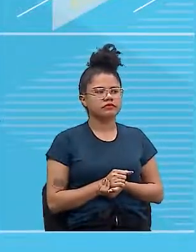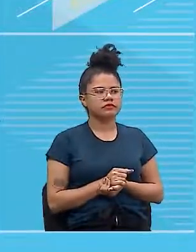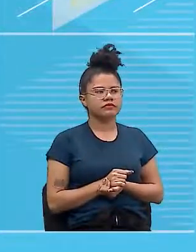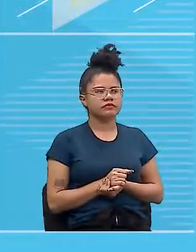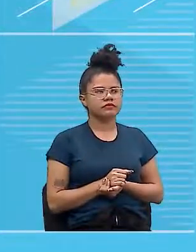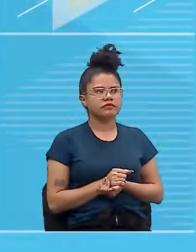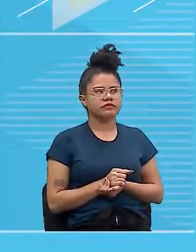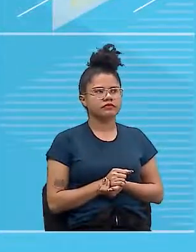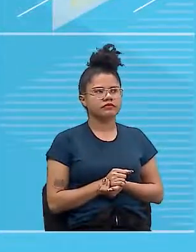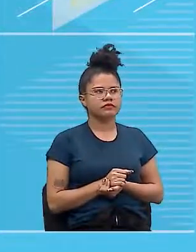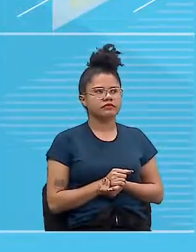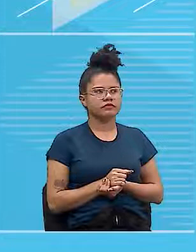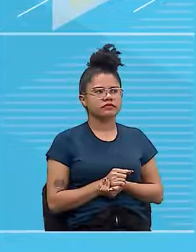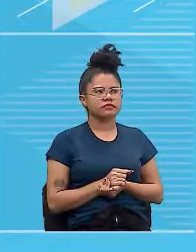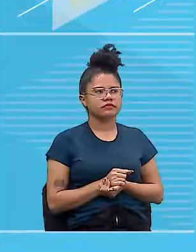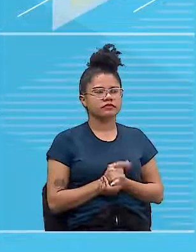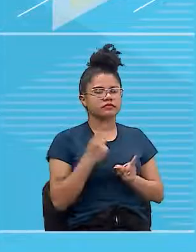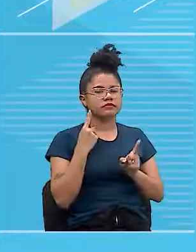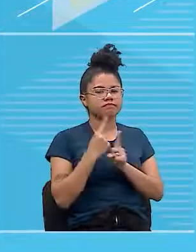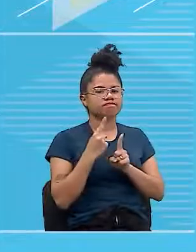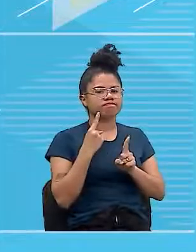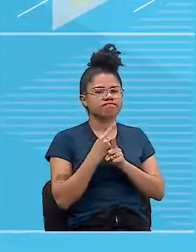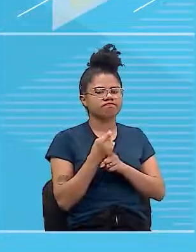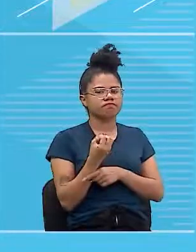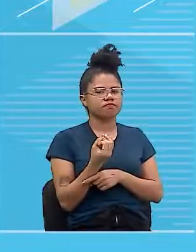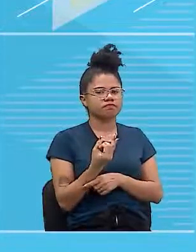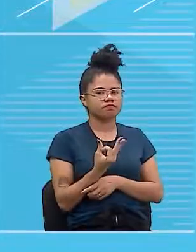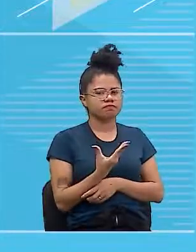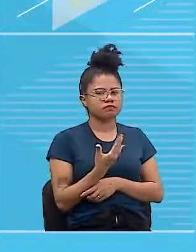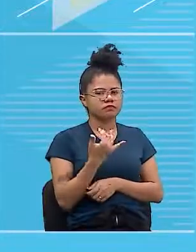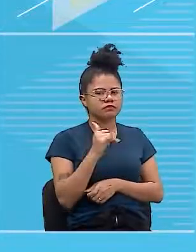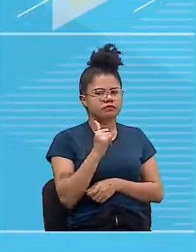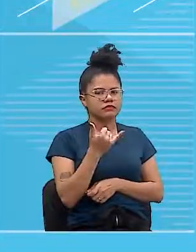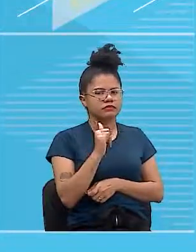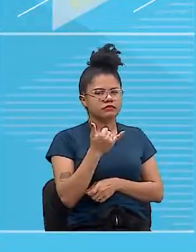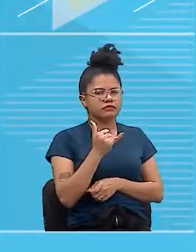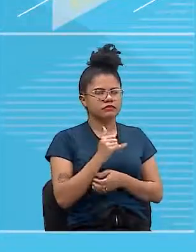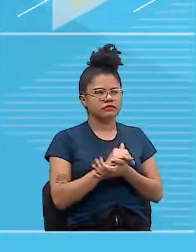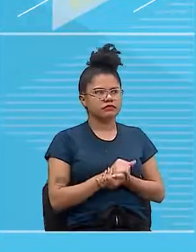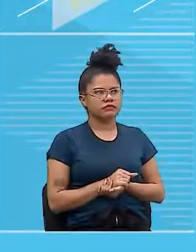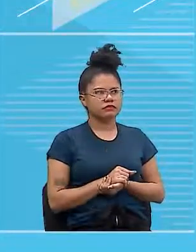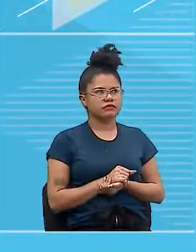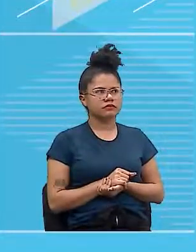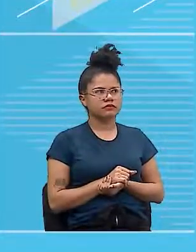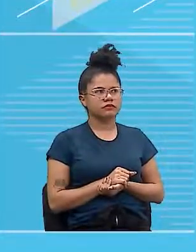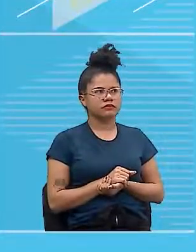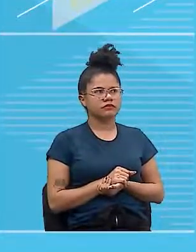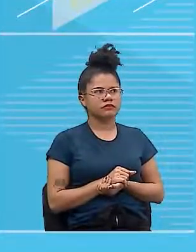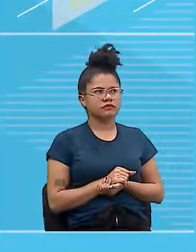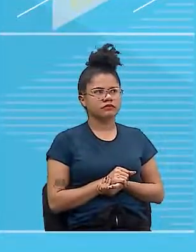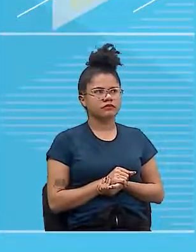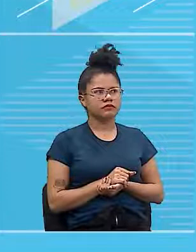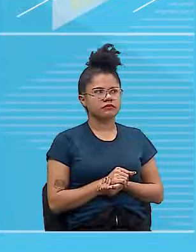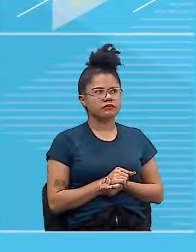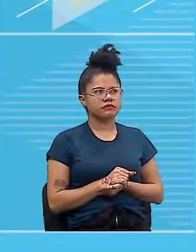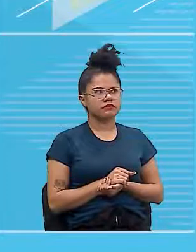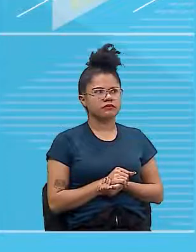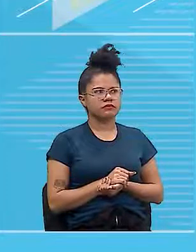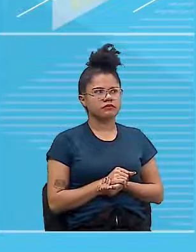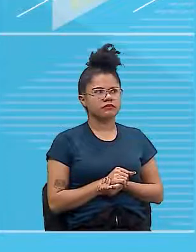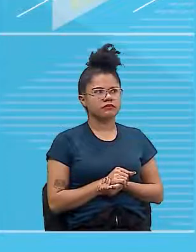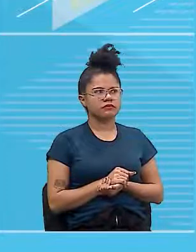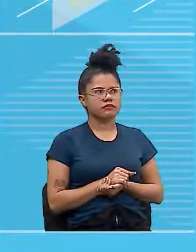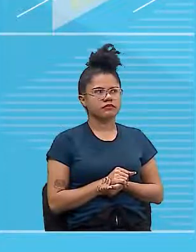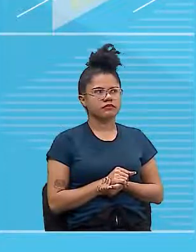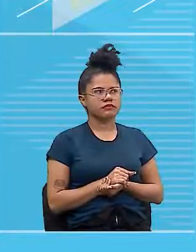poder eu descobri a quantidade de energia que essa barra de chocolate